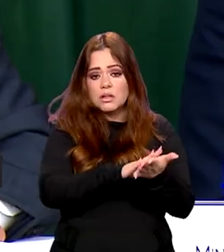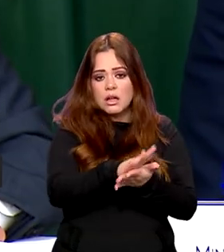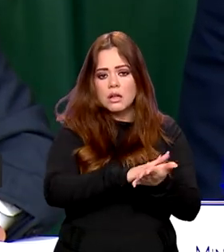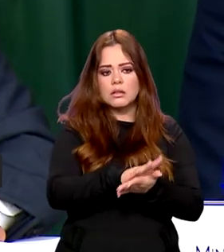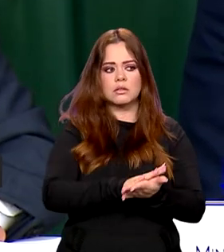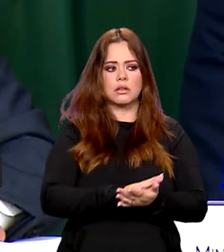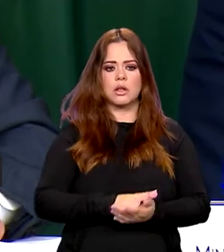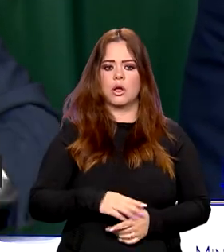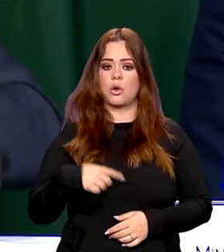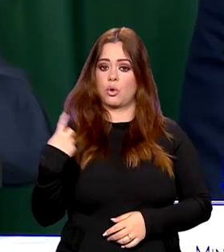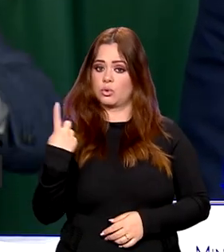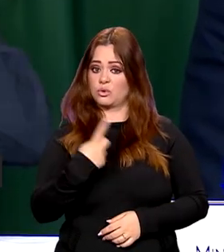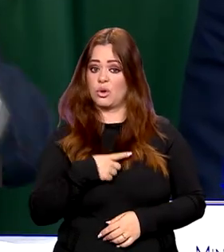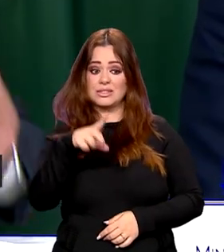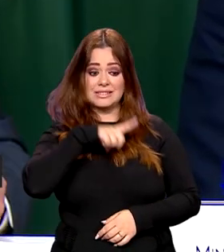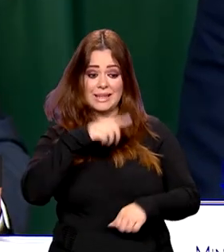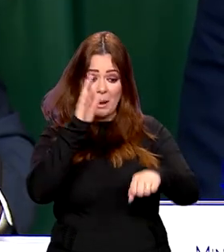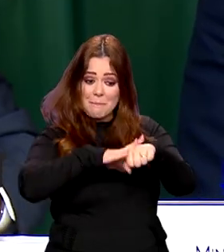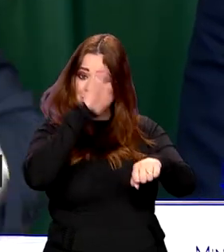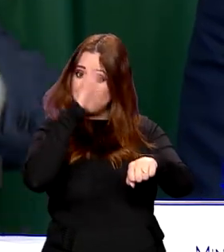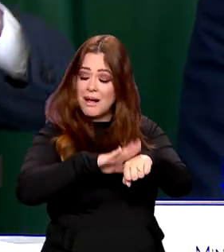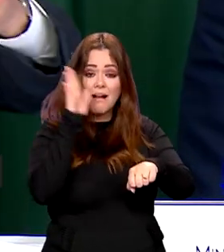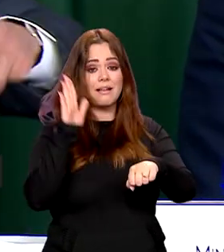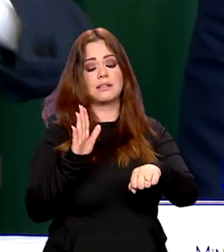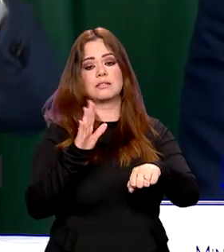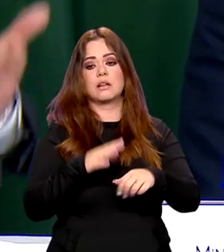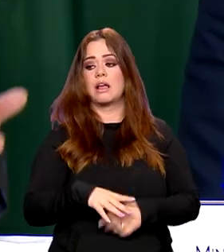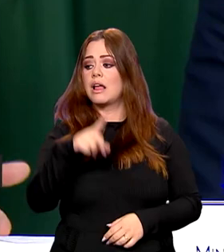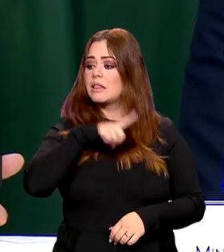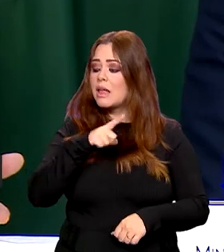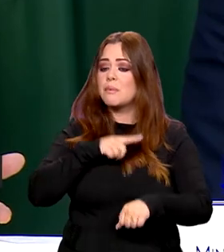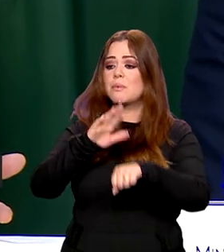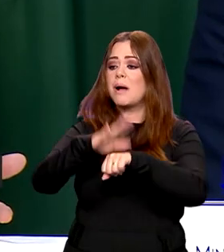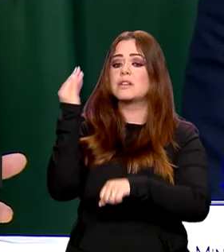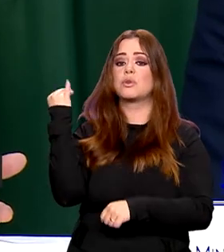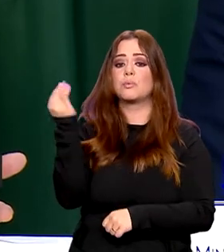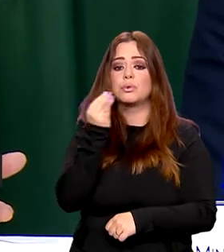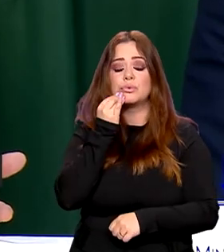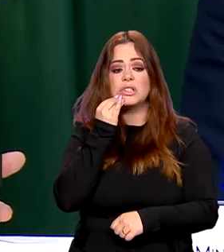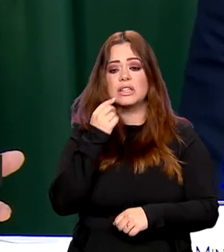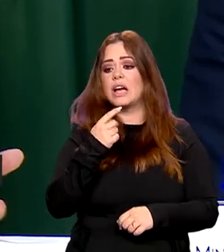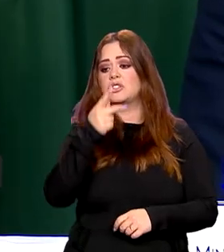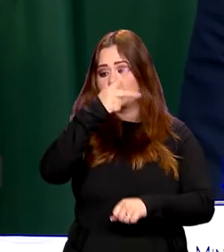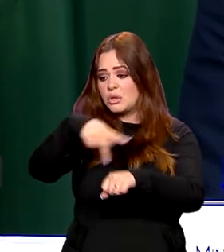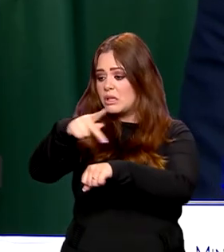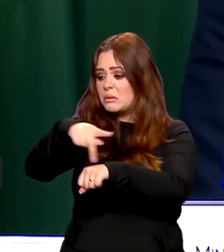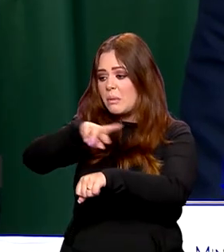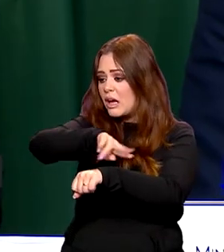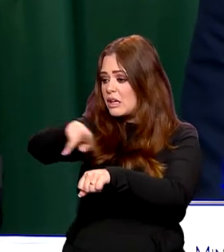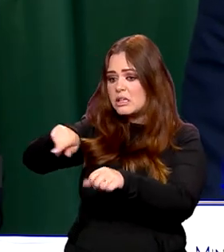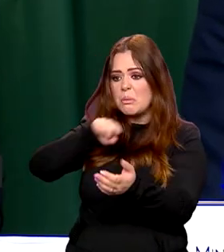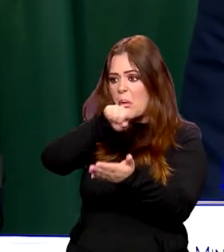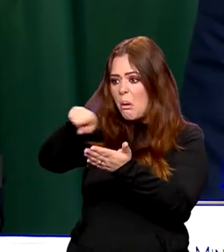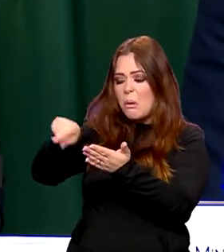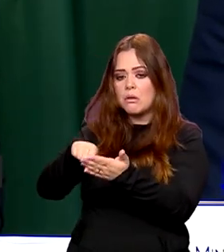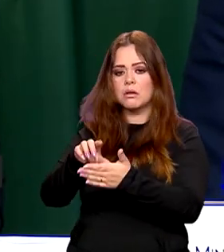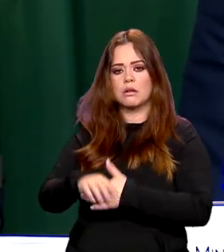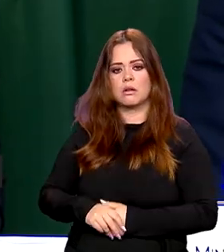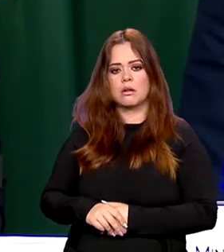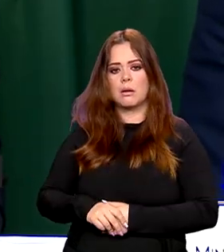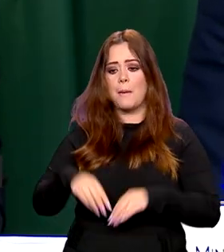Nós temos mais do que eles, aquilo que eles quiserem. E temos muito mais oportunidade do que eles. Então, nós temos que aproveitar